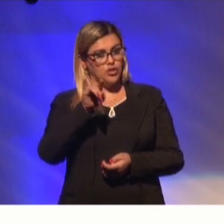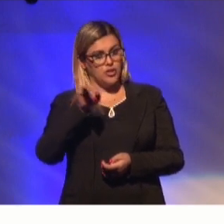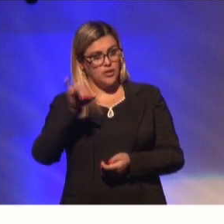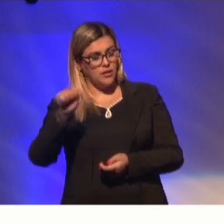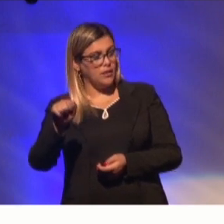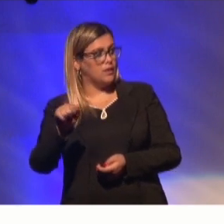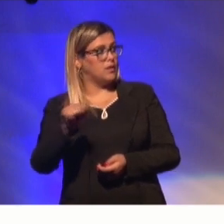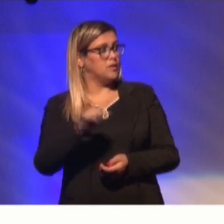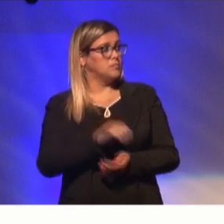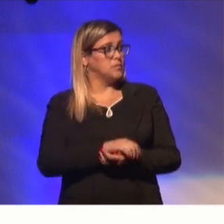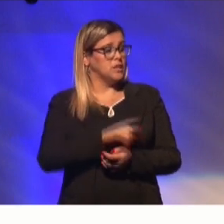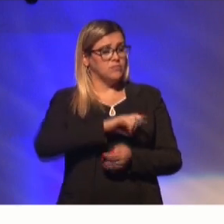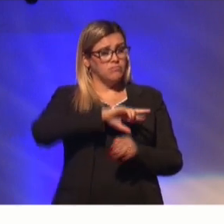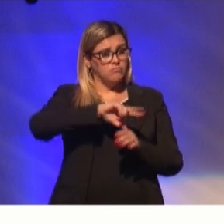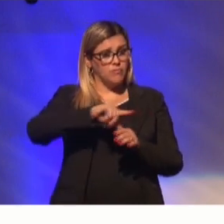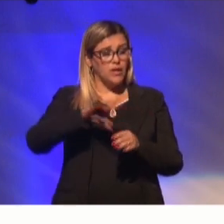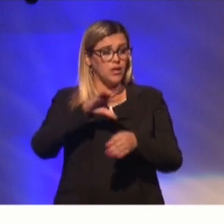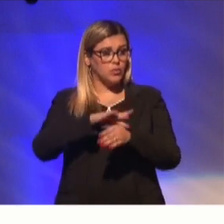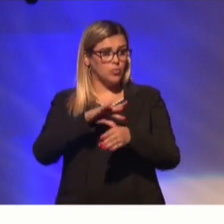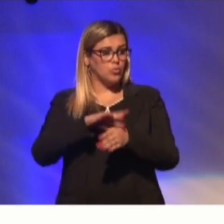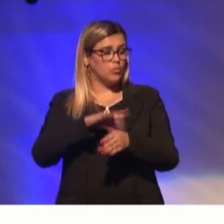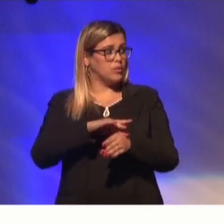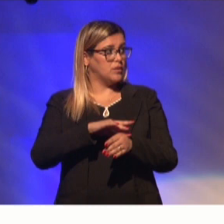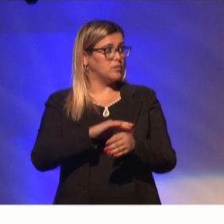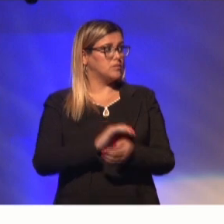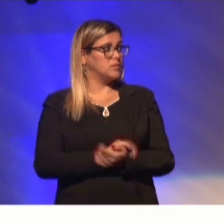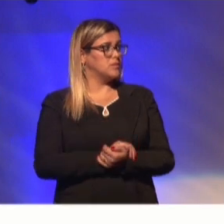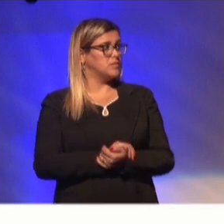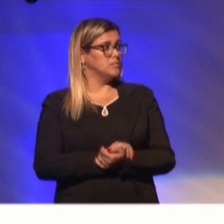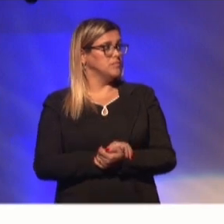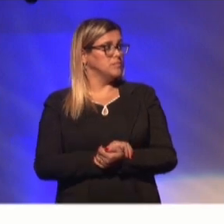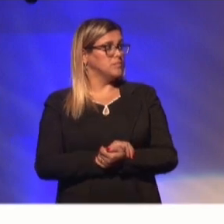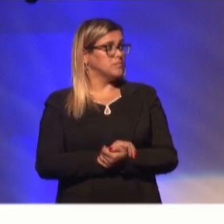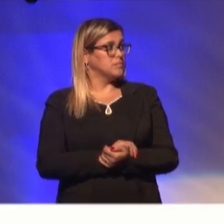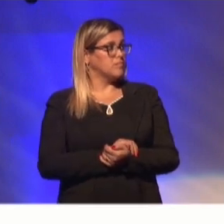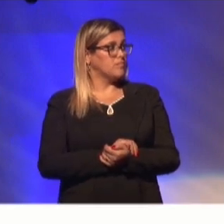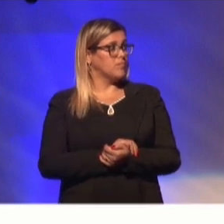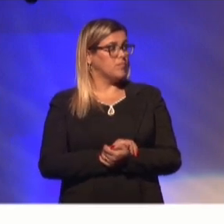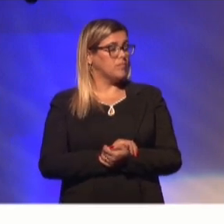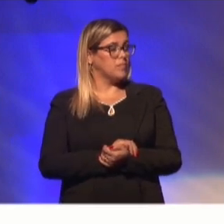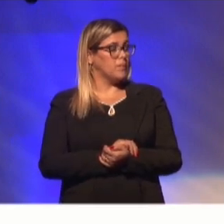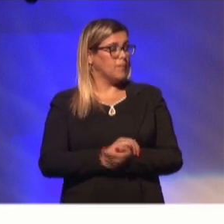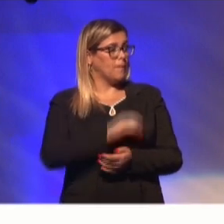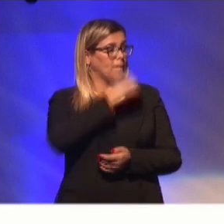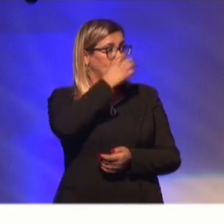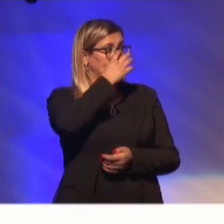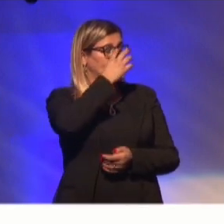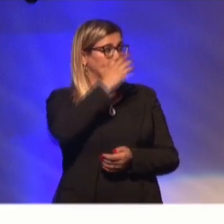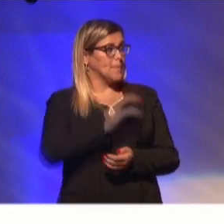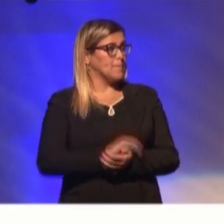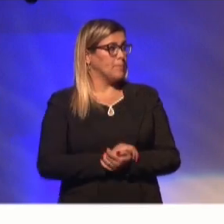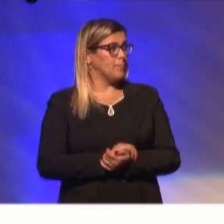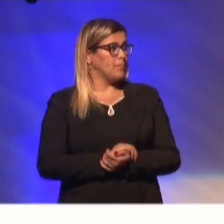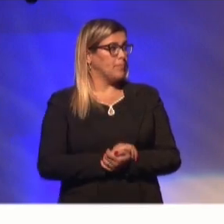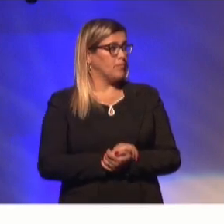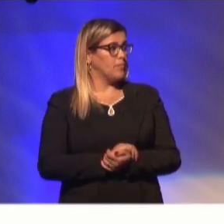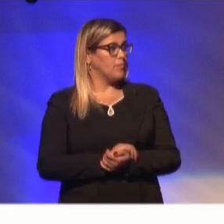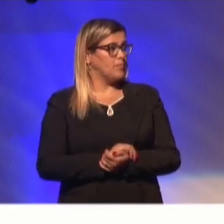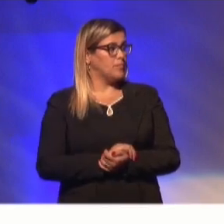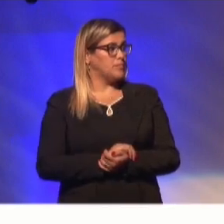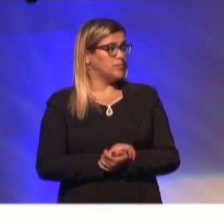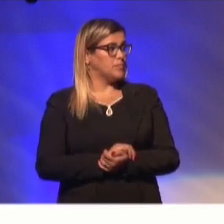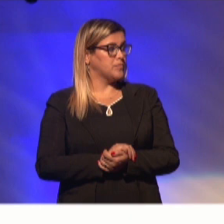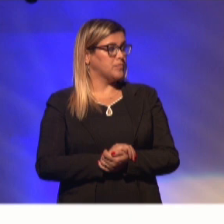faceite plantar, esporão de calcânio, entesopatias, alterações musculares, entorse, distensão, espasmo,